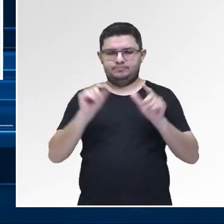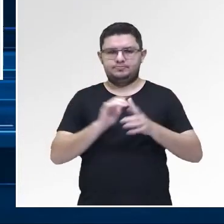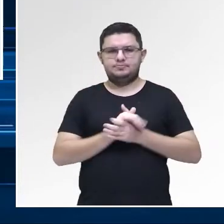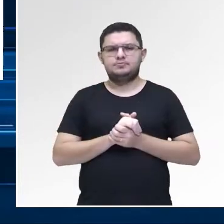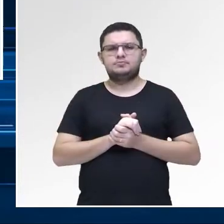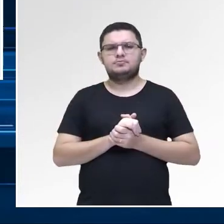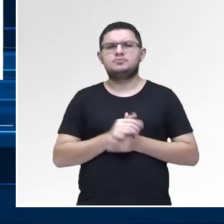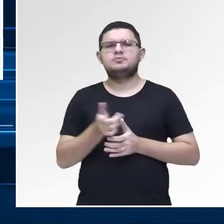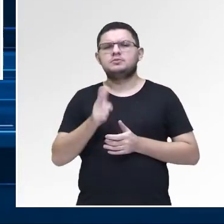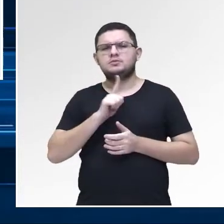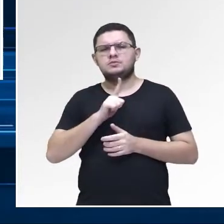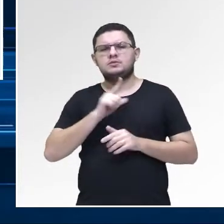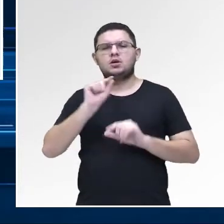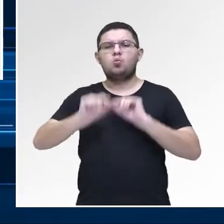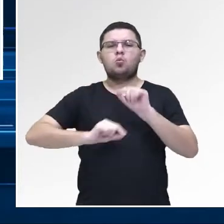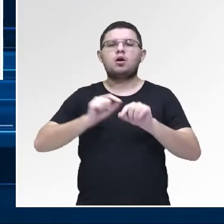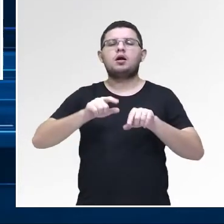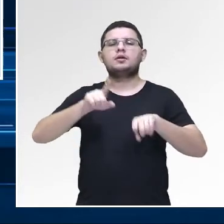existem